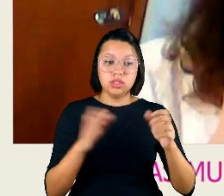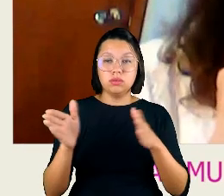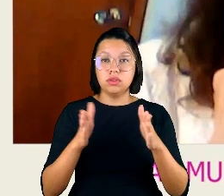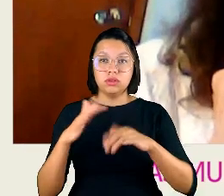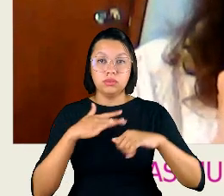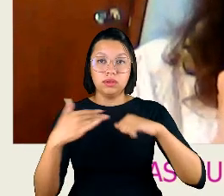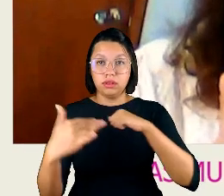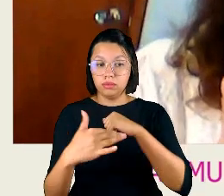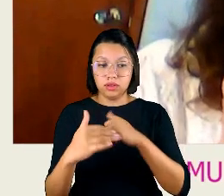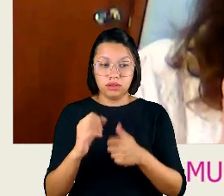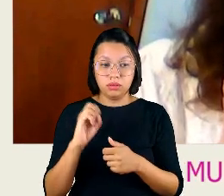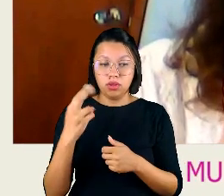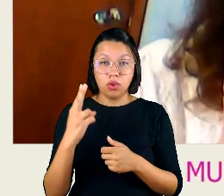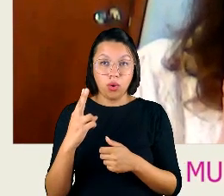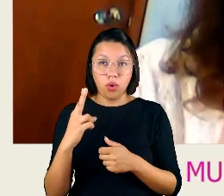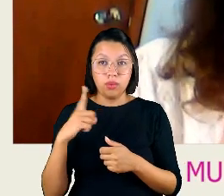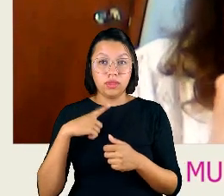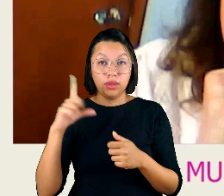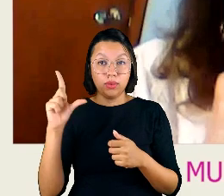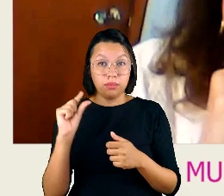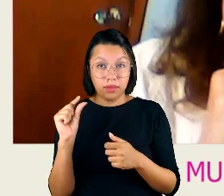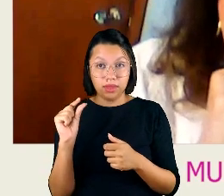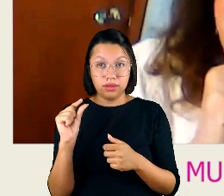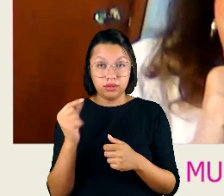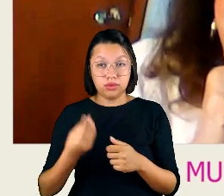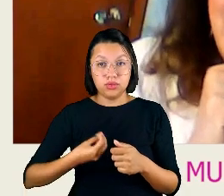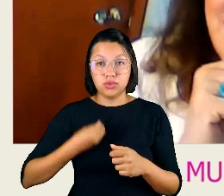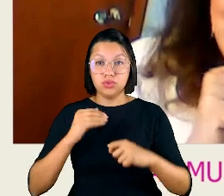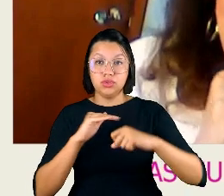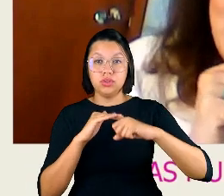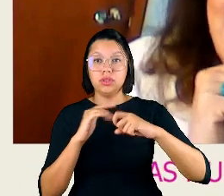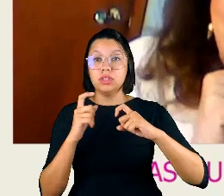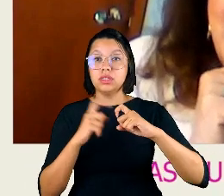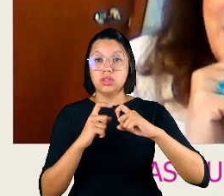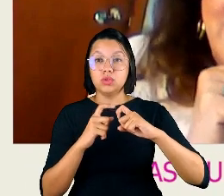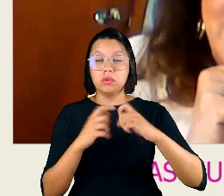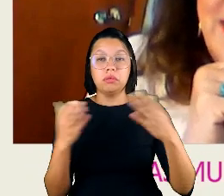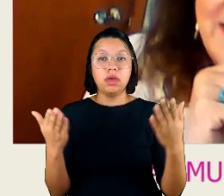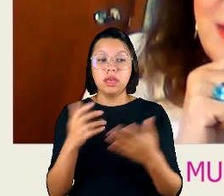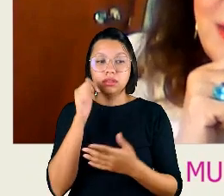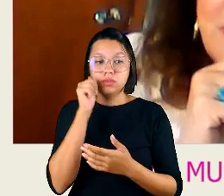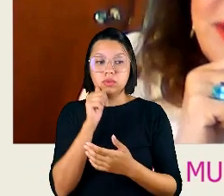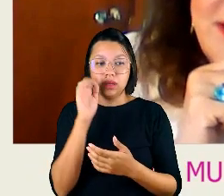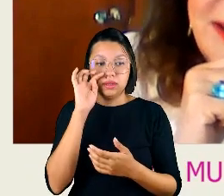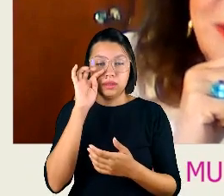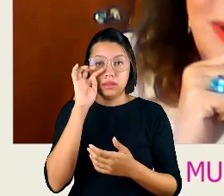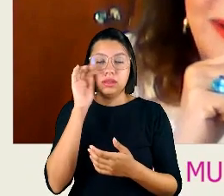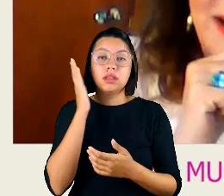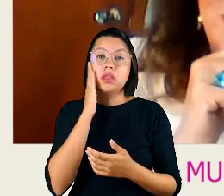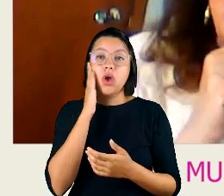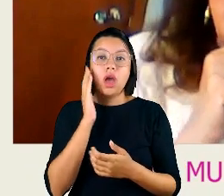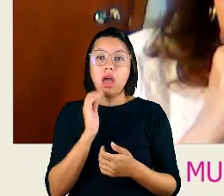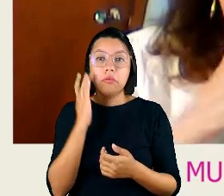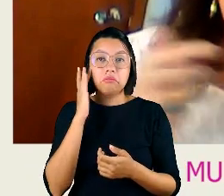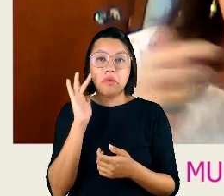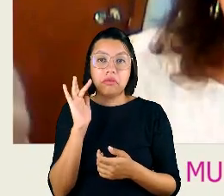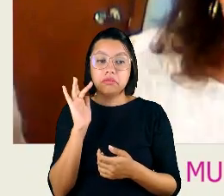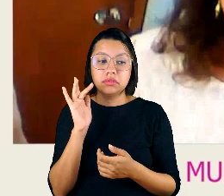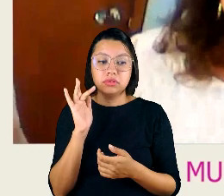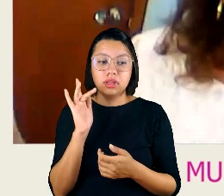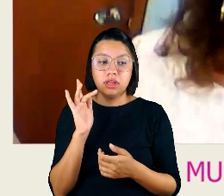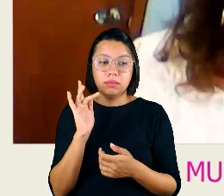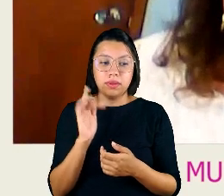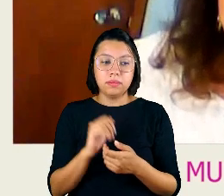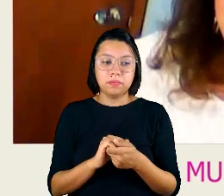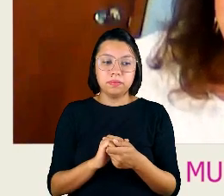estão tendo menos vida sexual? Essas mulheres, elas não sabem que a curva de sexualidade humana é diferente